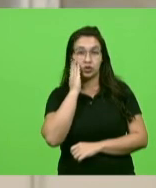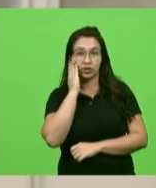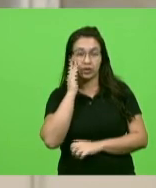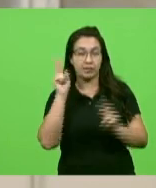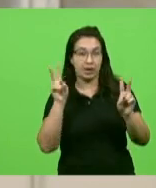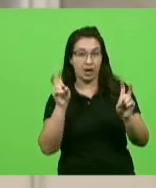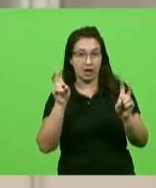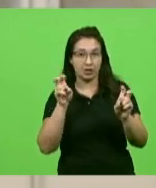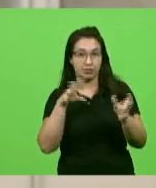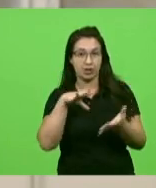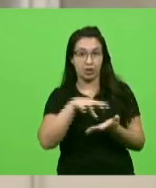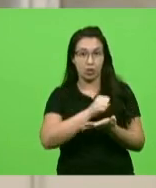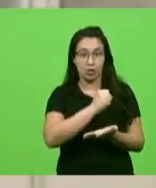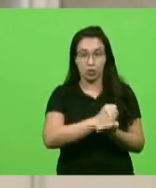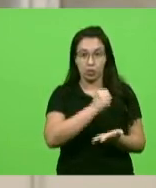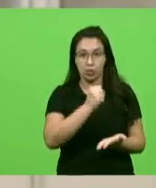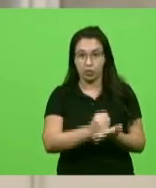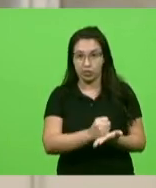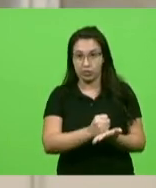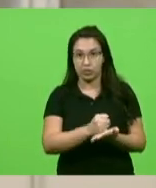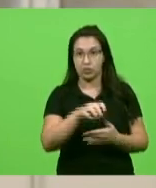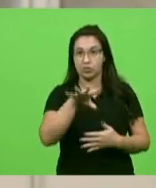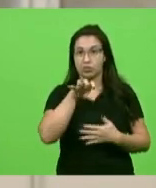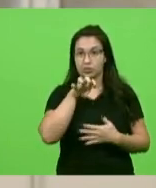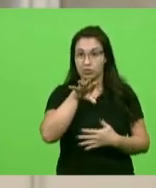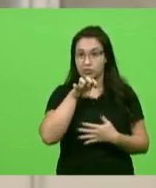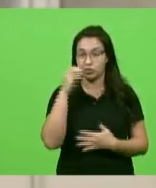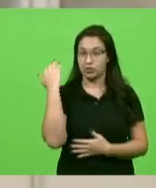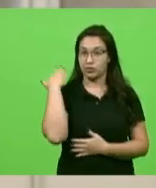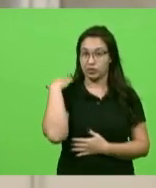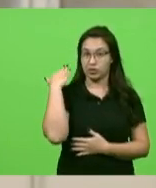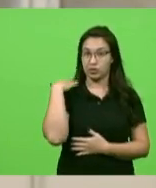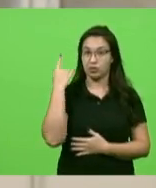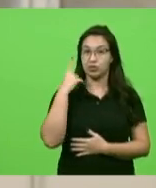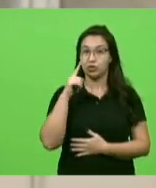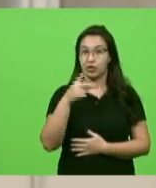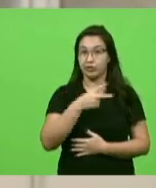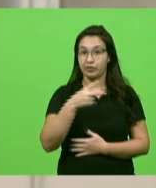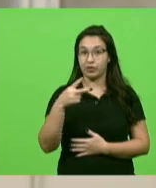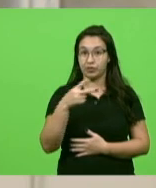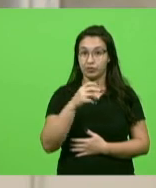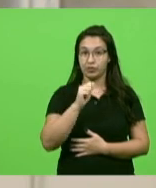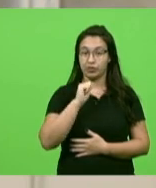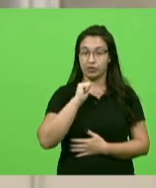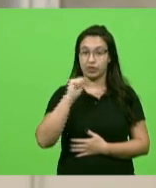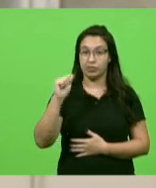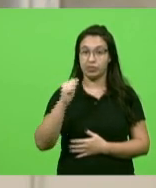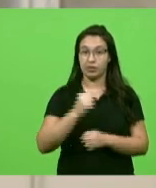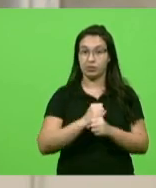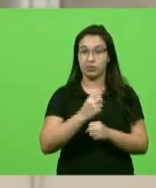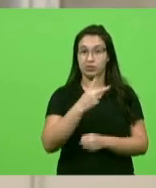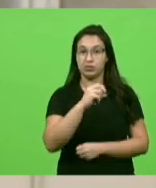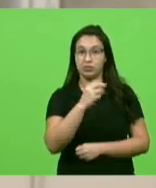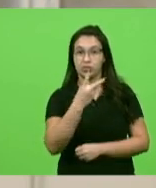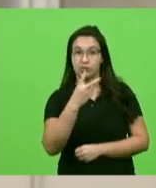"conhecimento da contratação dos ventiladores no dia vinte e dois de abril de 2020"